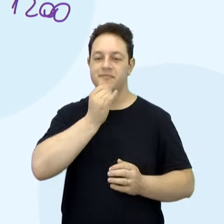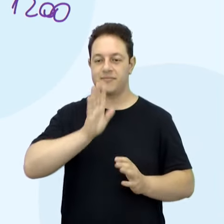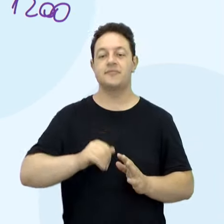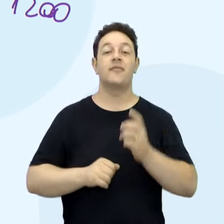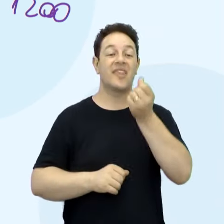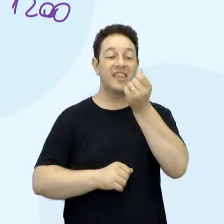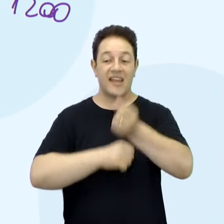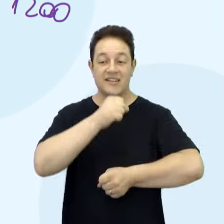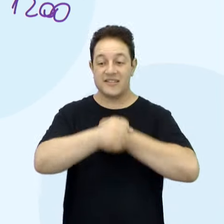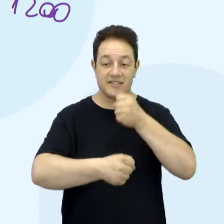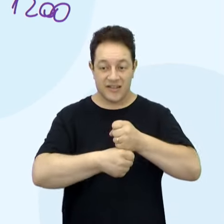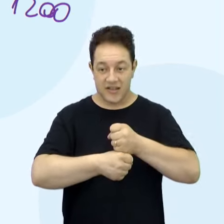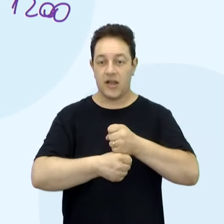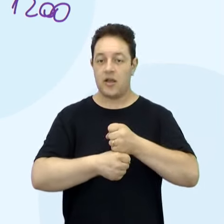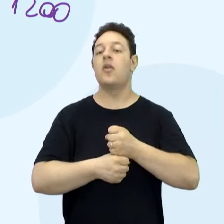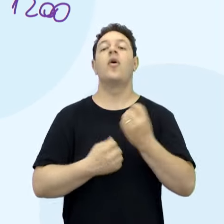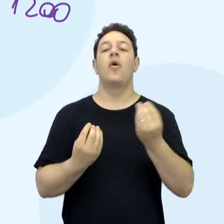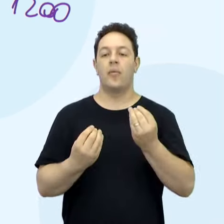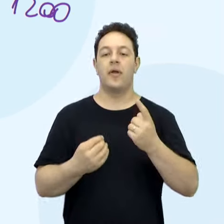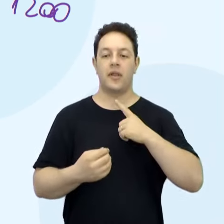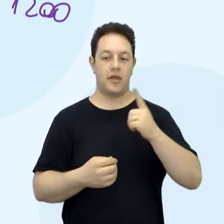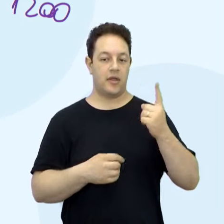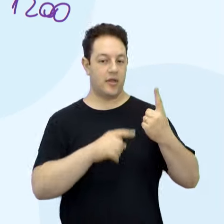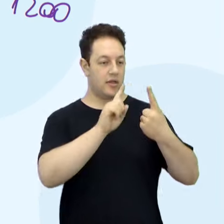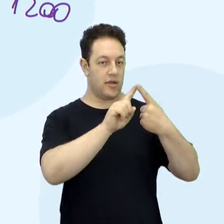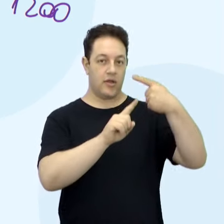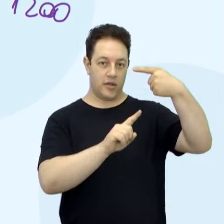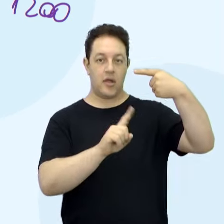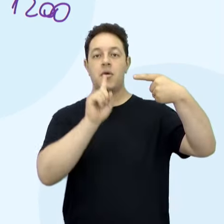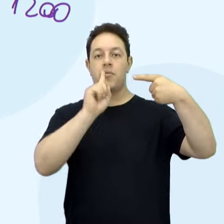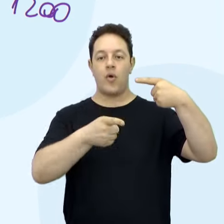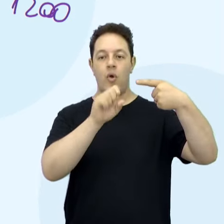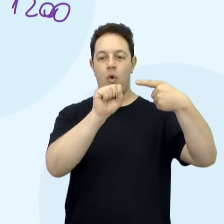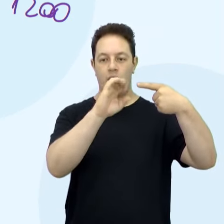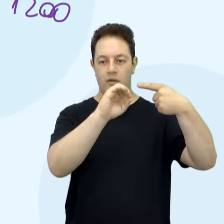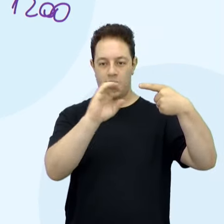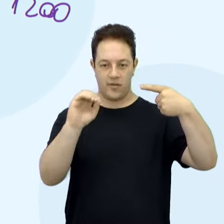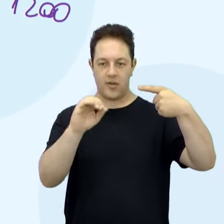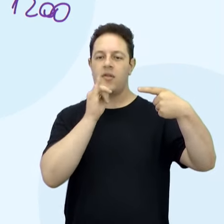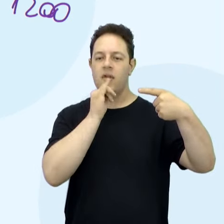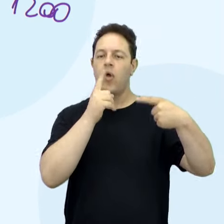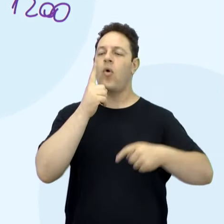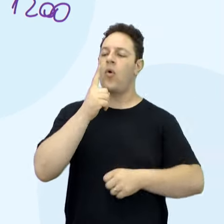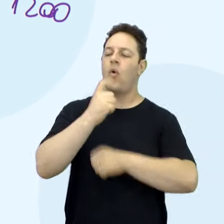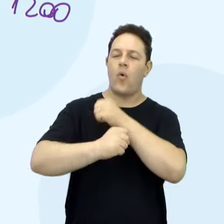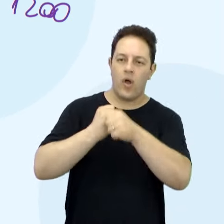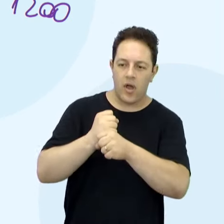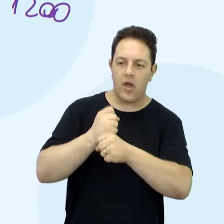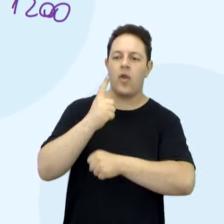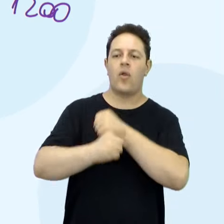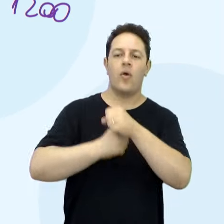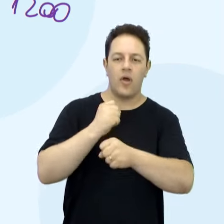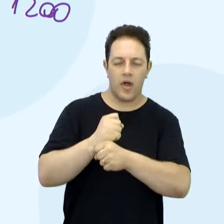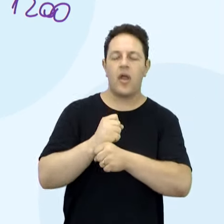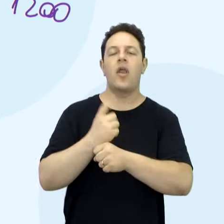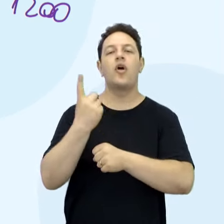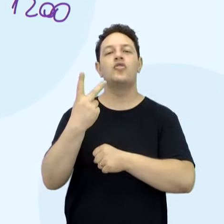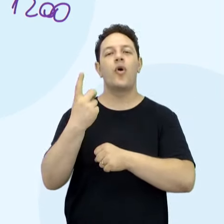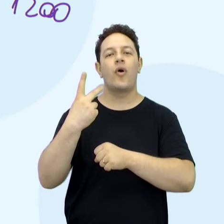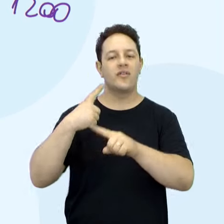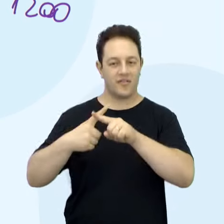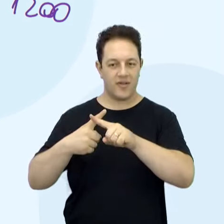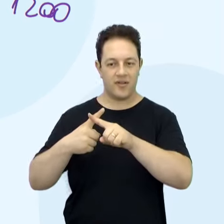Projetando isso a 6 anos, eu vou pegar os 1.800, né? Se cada ano aí tem 12 meses,